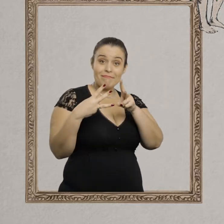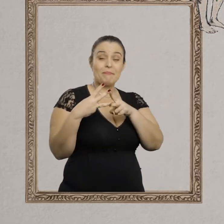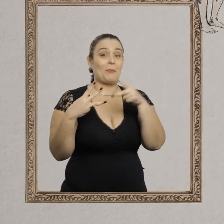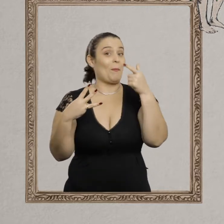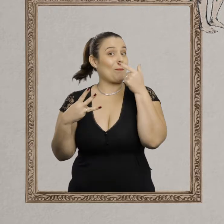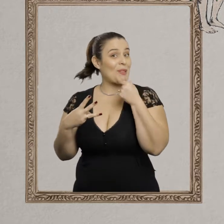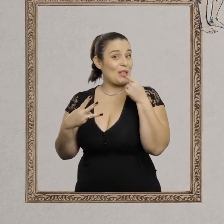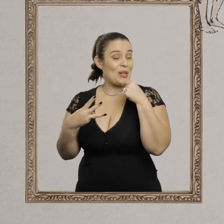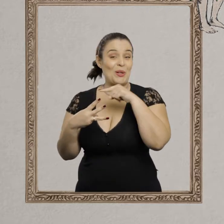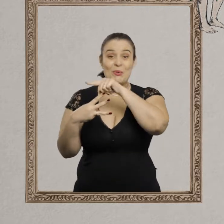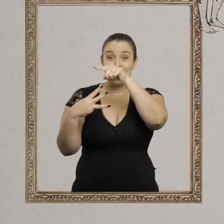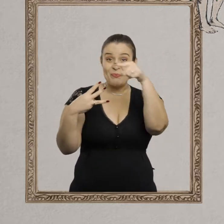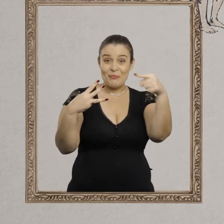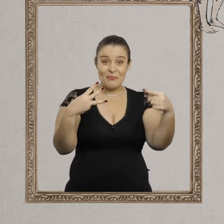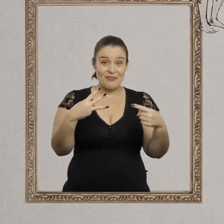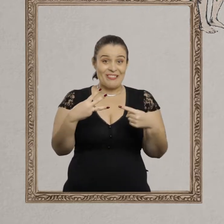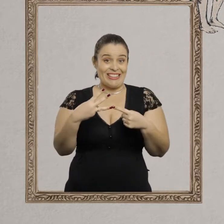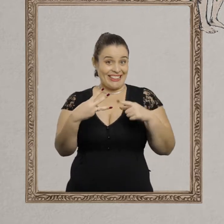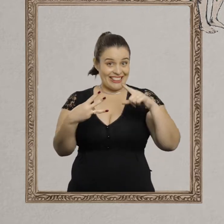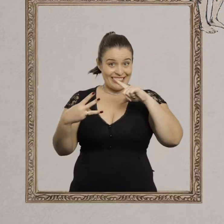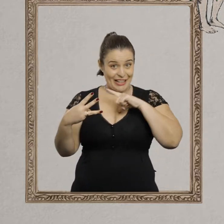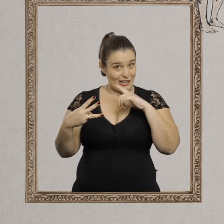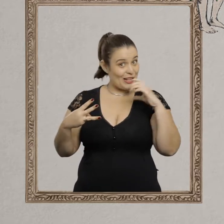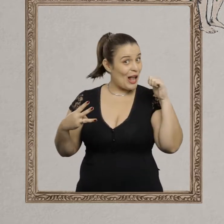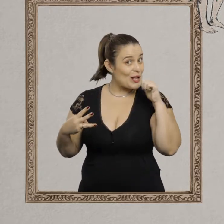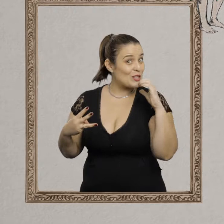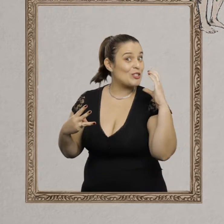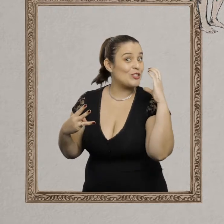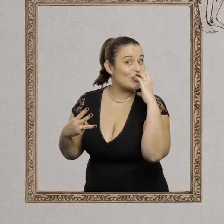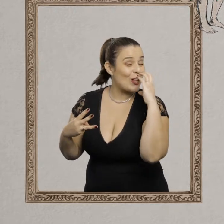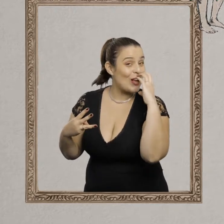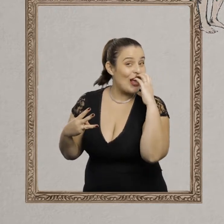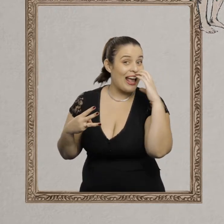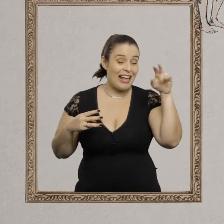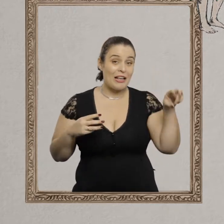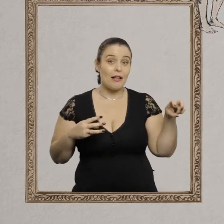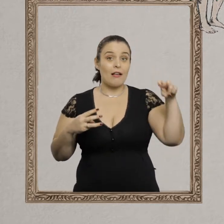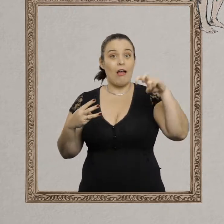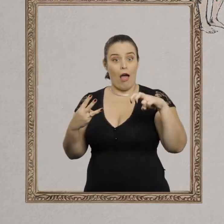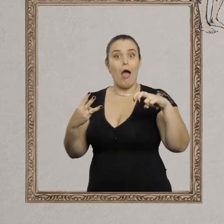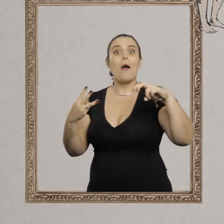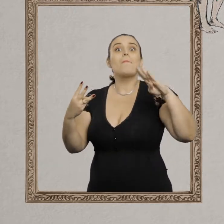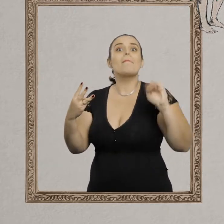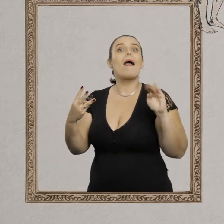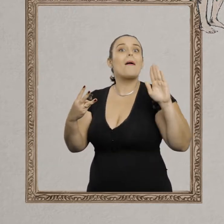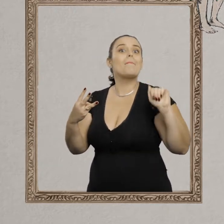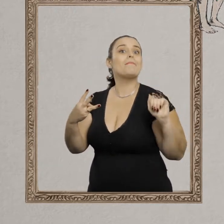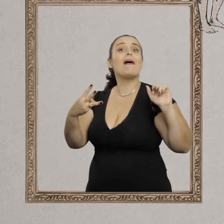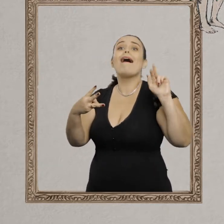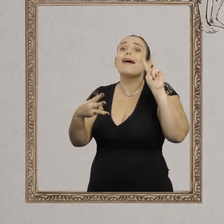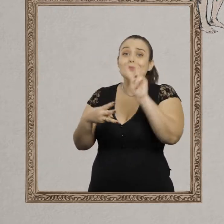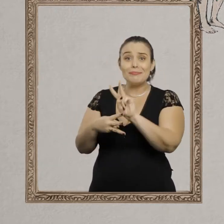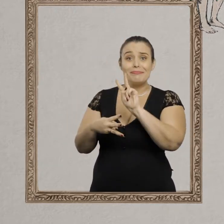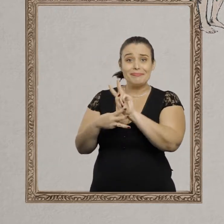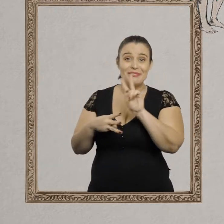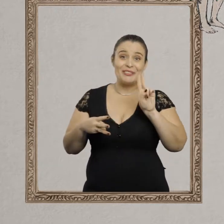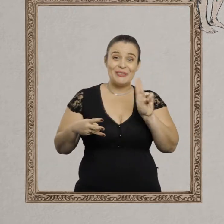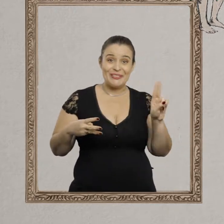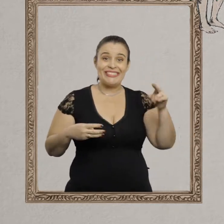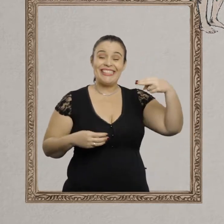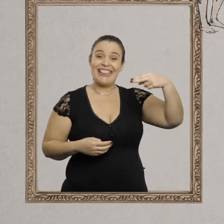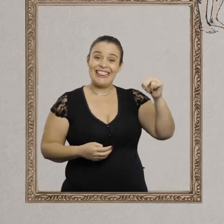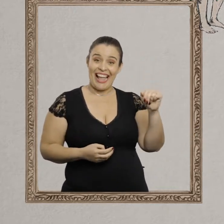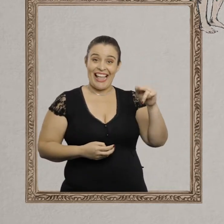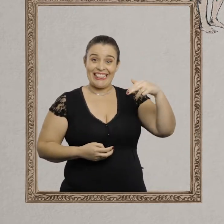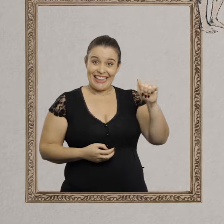meninos. As 3 crianças tinham uma cachorra. A cachorra era a babá das crianças. Ela se chamava